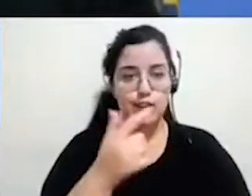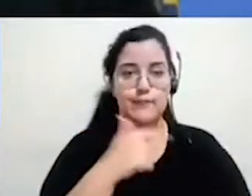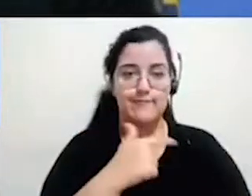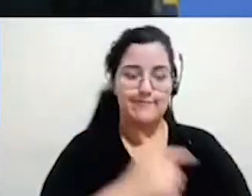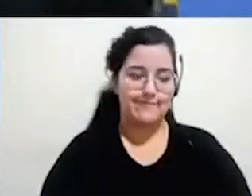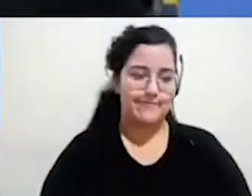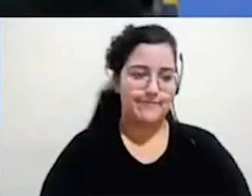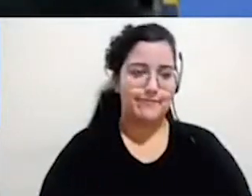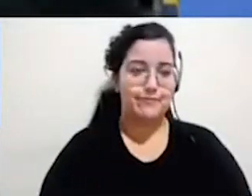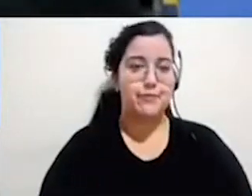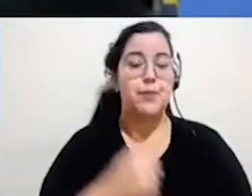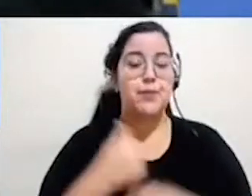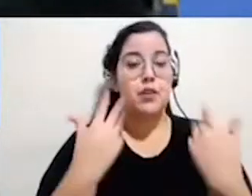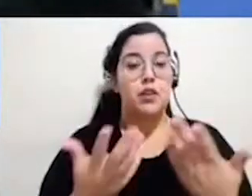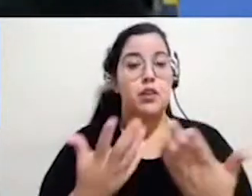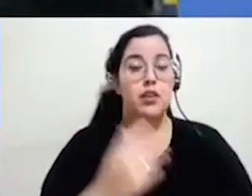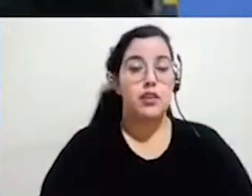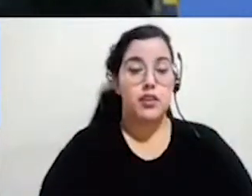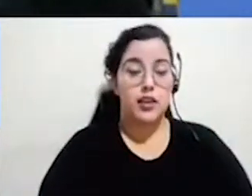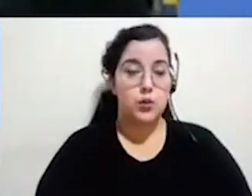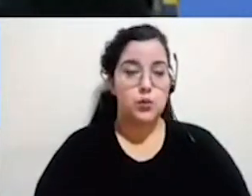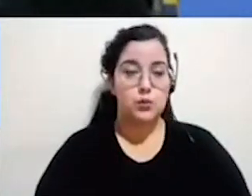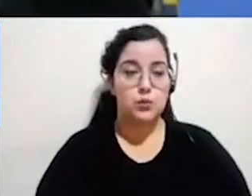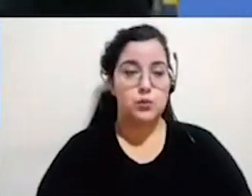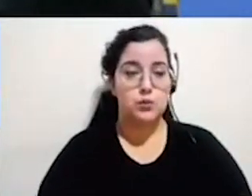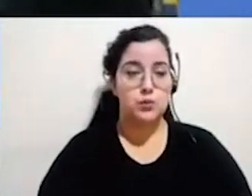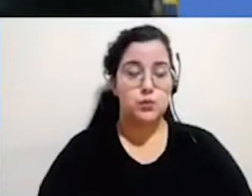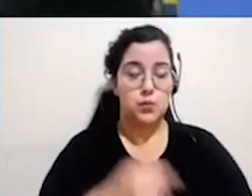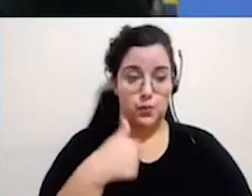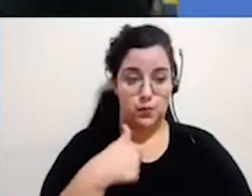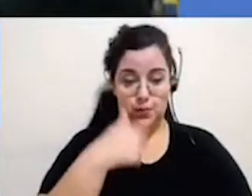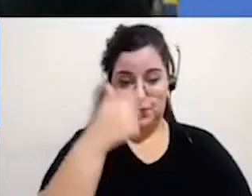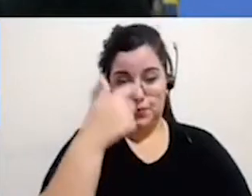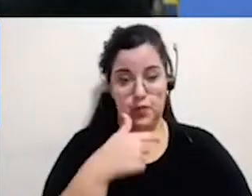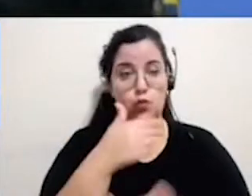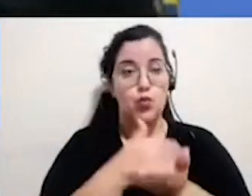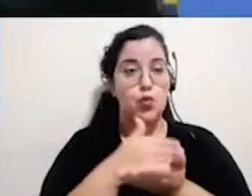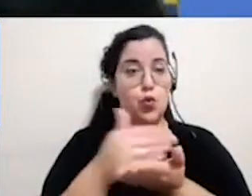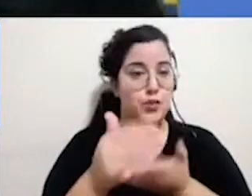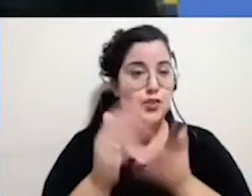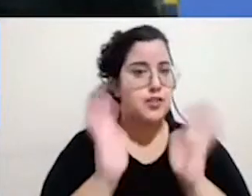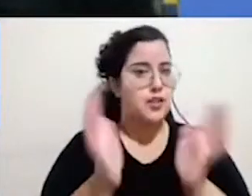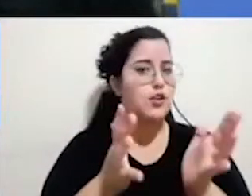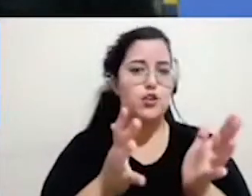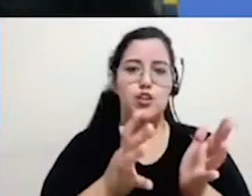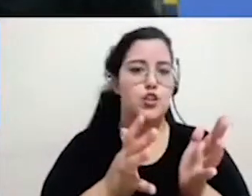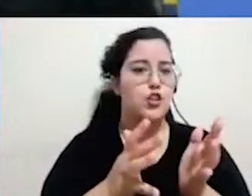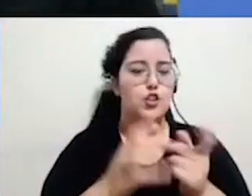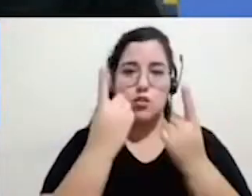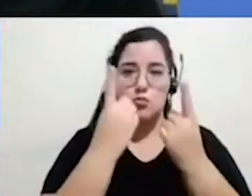Então, eu acho que eu queria começar colocando fogo no parquinho,